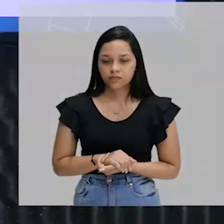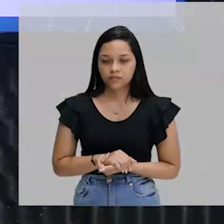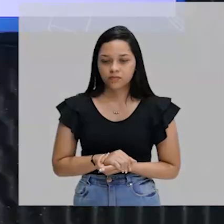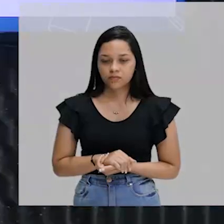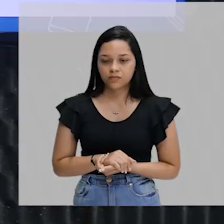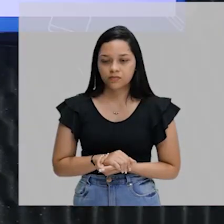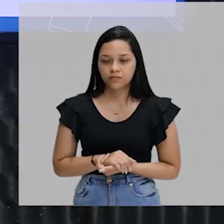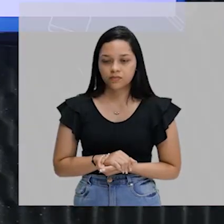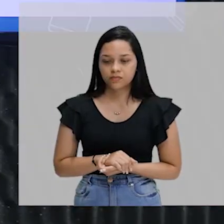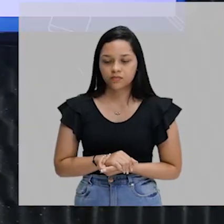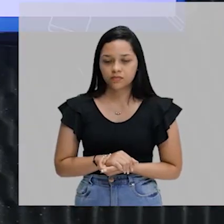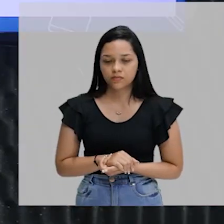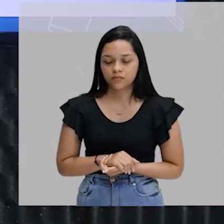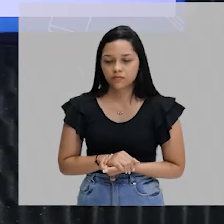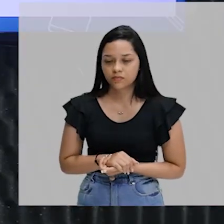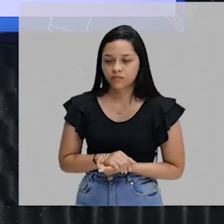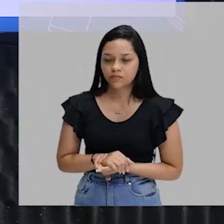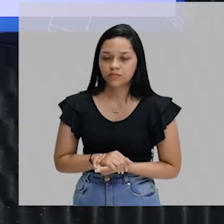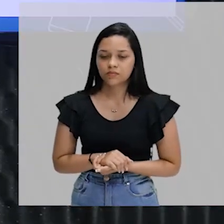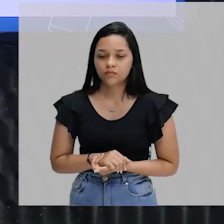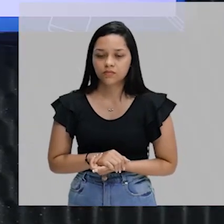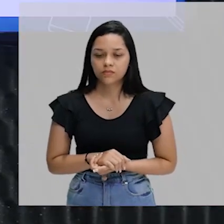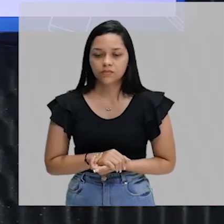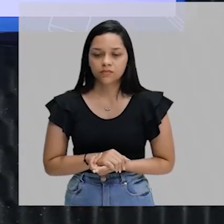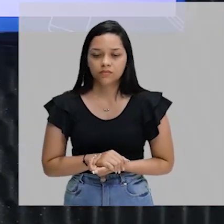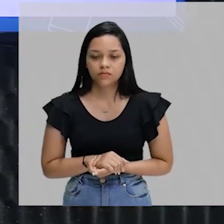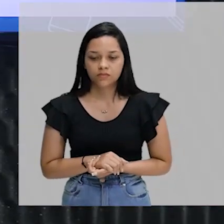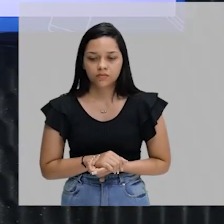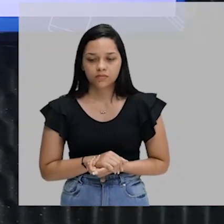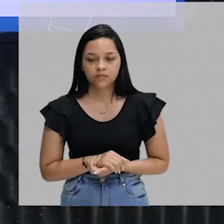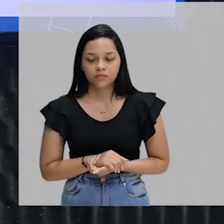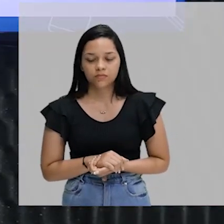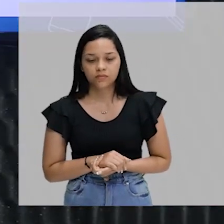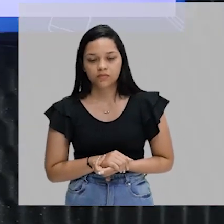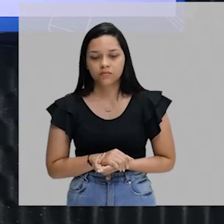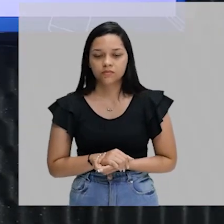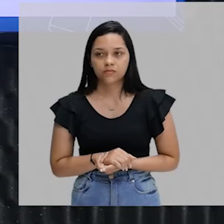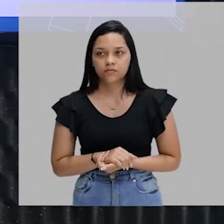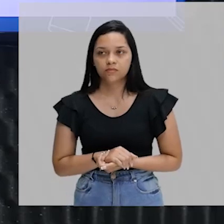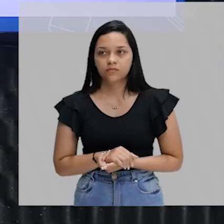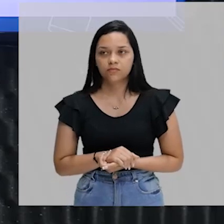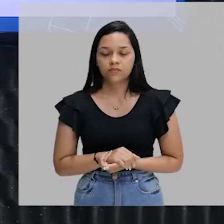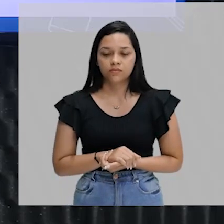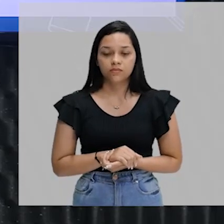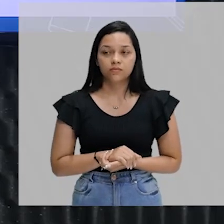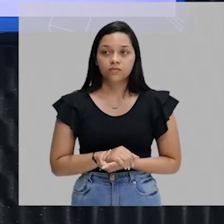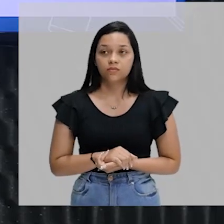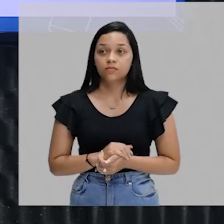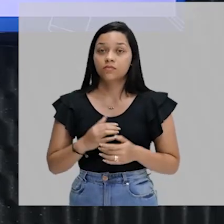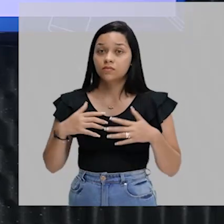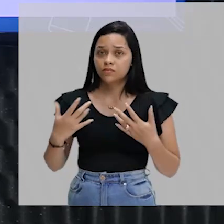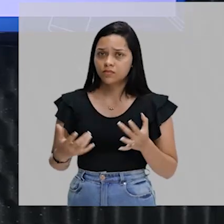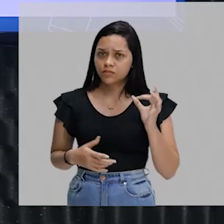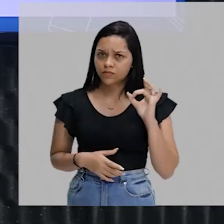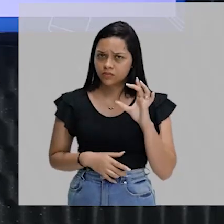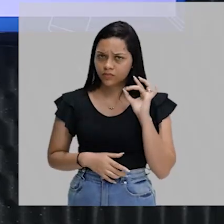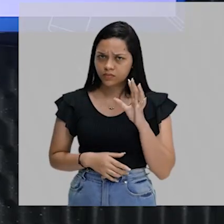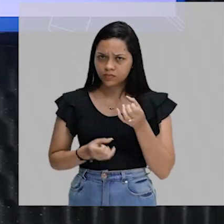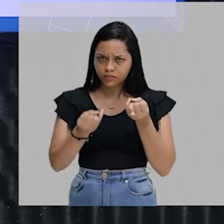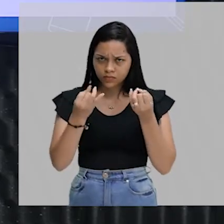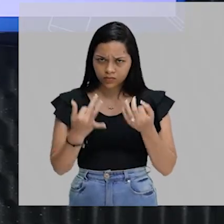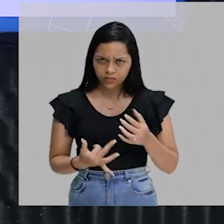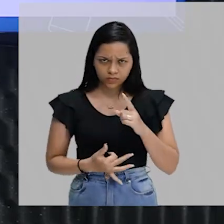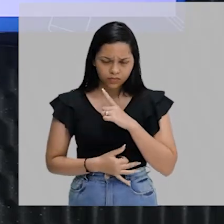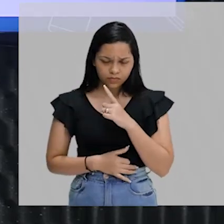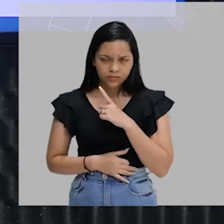alto poder de resistência a herbicidas. Sobre esse fato, é incorreto afirmar que. Então, só um adendo aqui, só